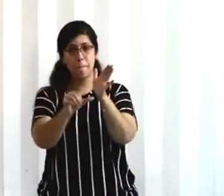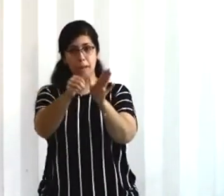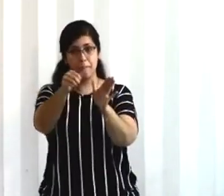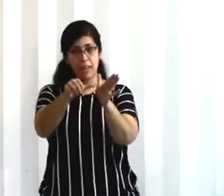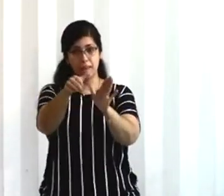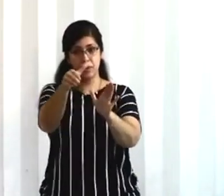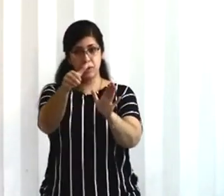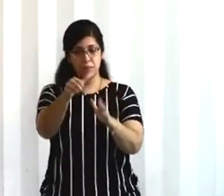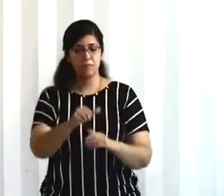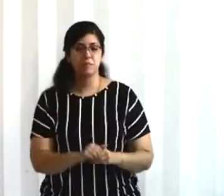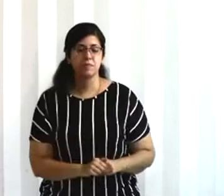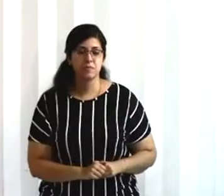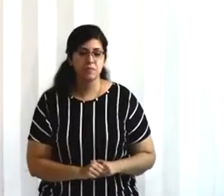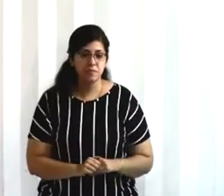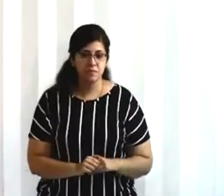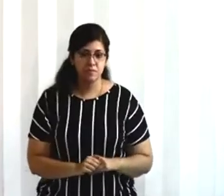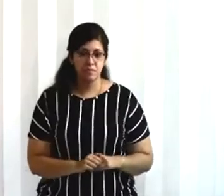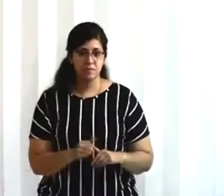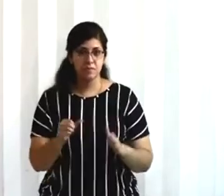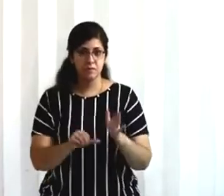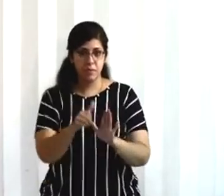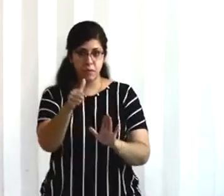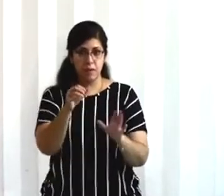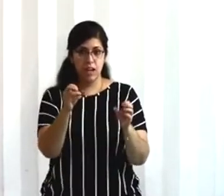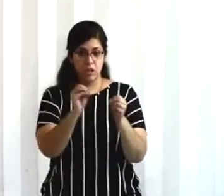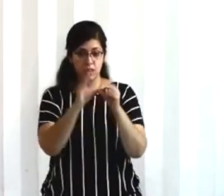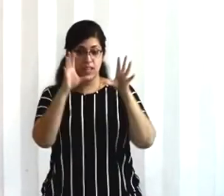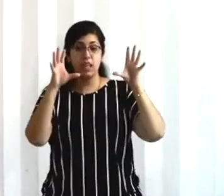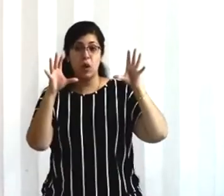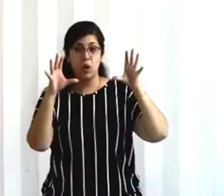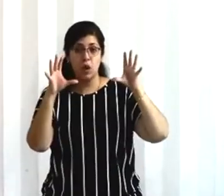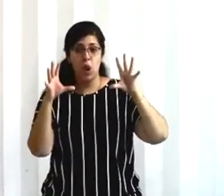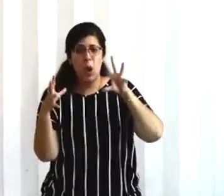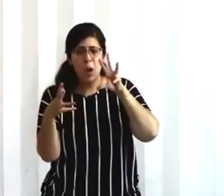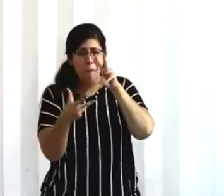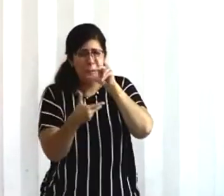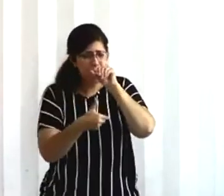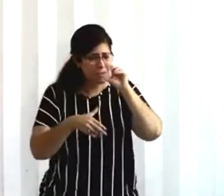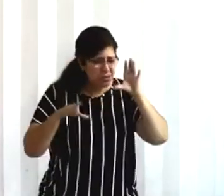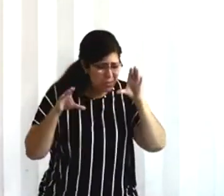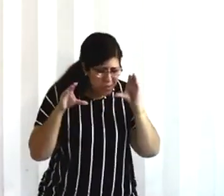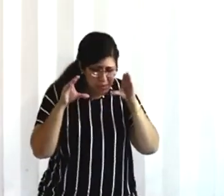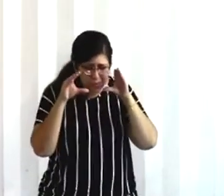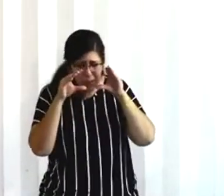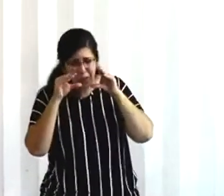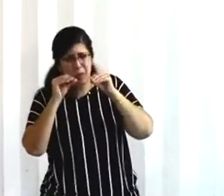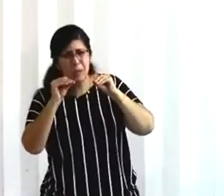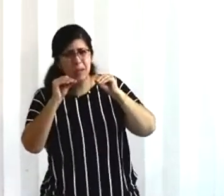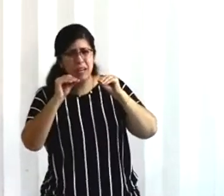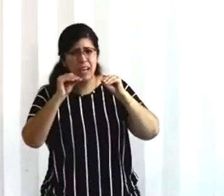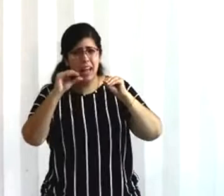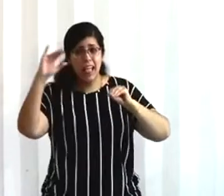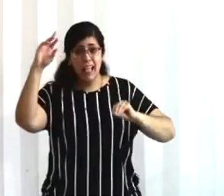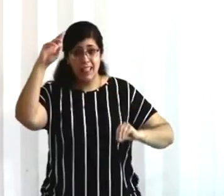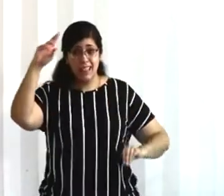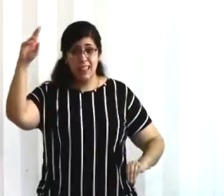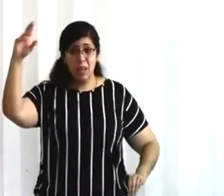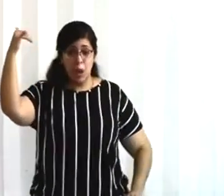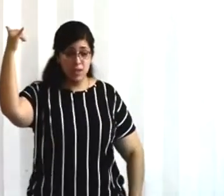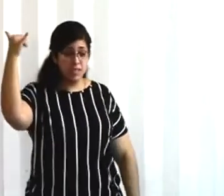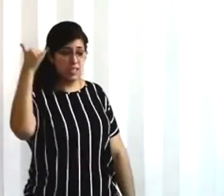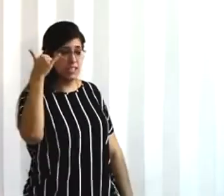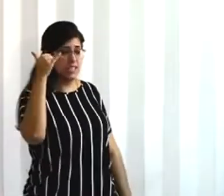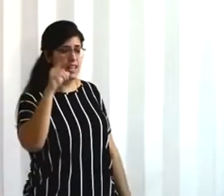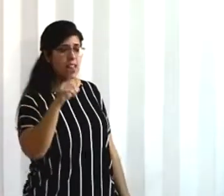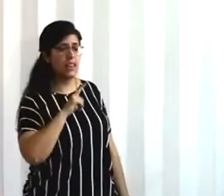sua obra de criação. O mundo estava em trevas, e Deus então vai dizer: haja luz, e